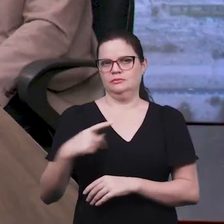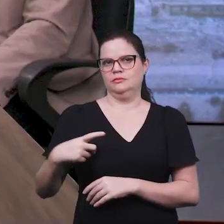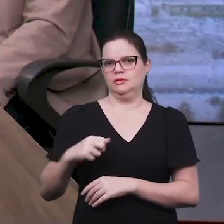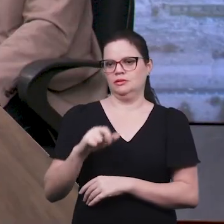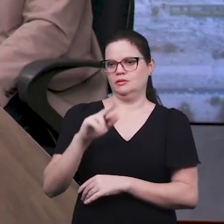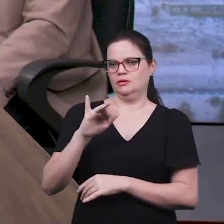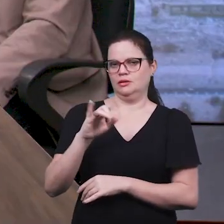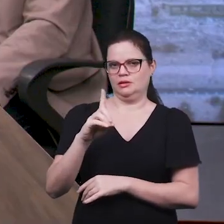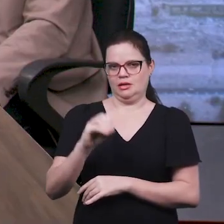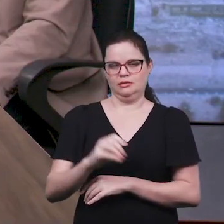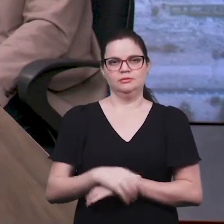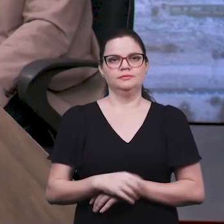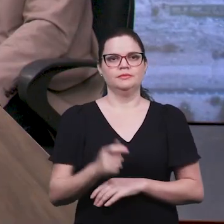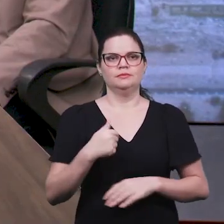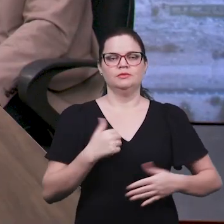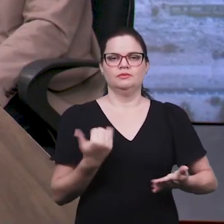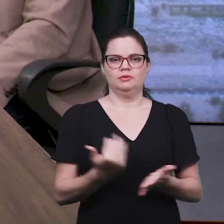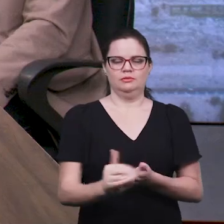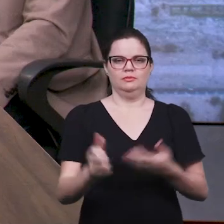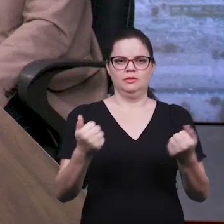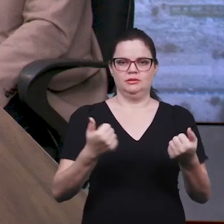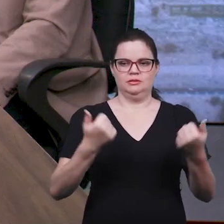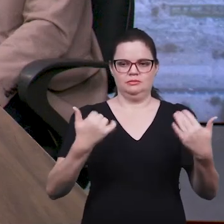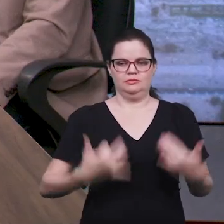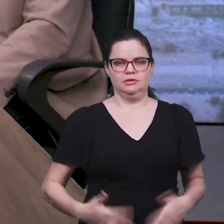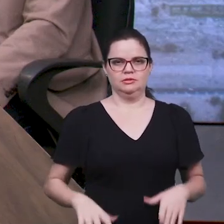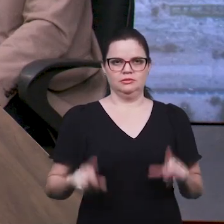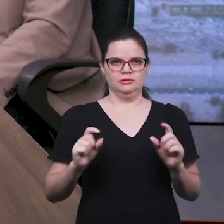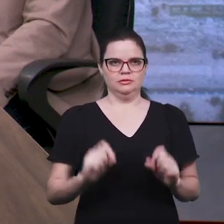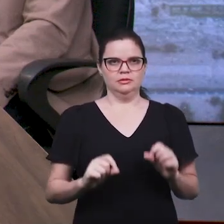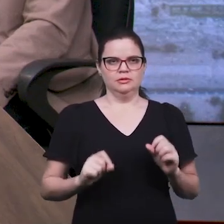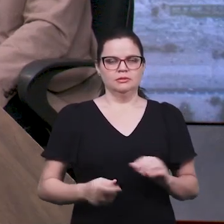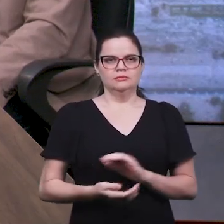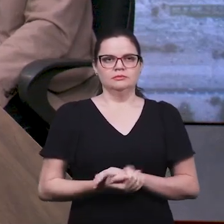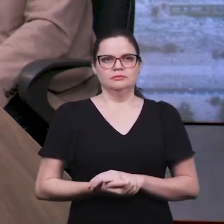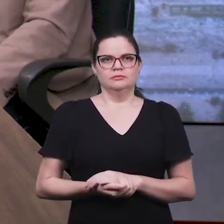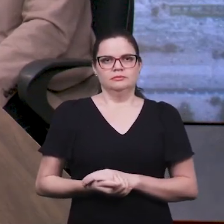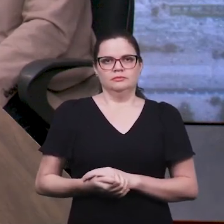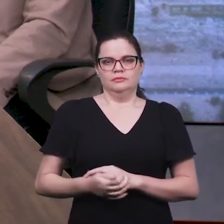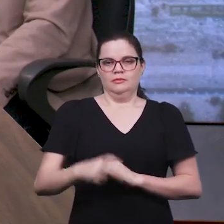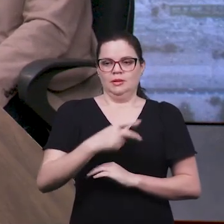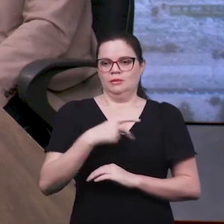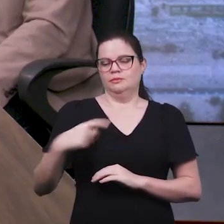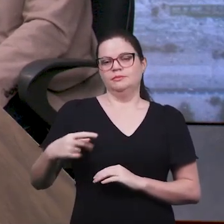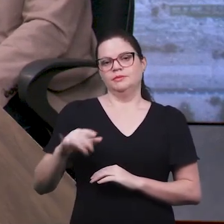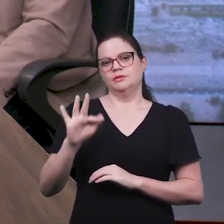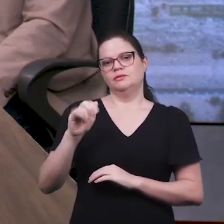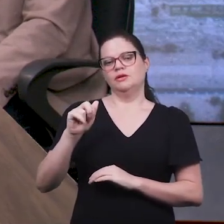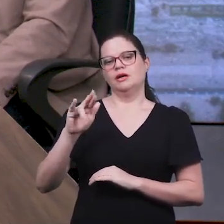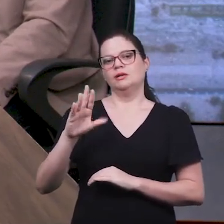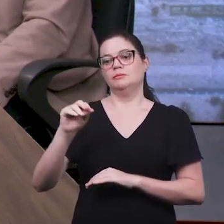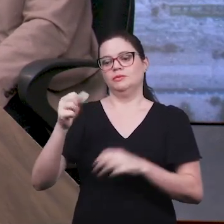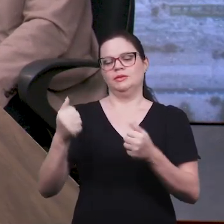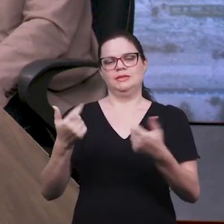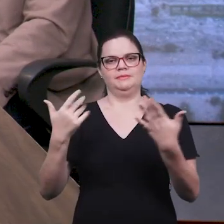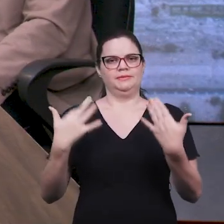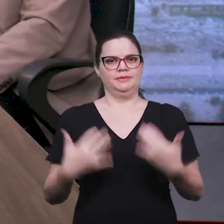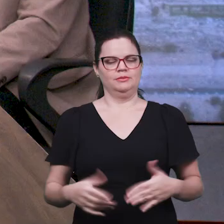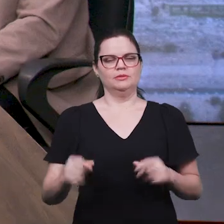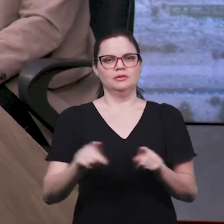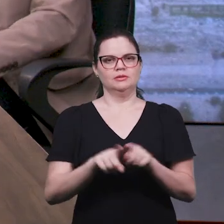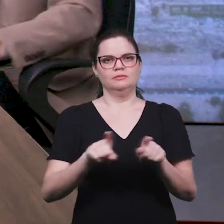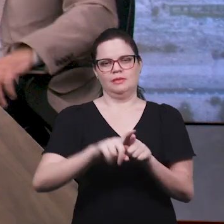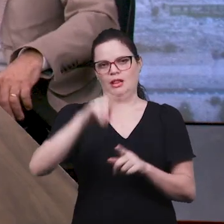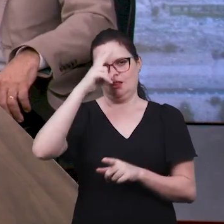eu gostaria, irmãos, de iniciar, então, essa parte que o pastor Fábio falou,